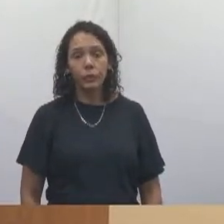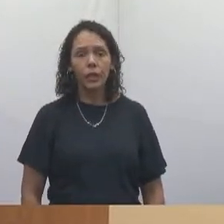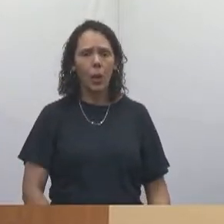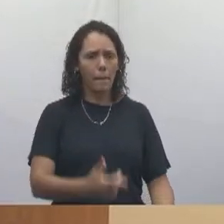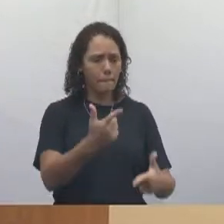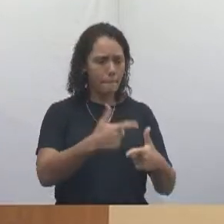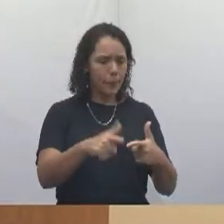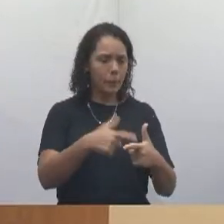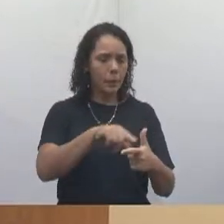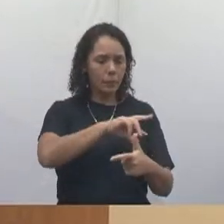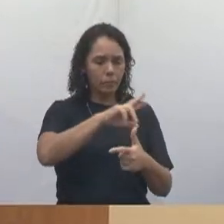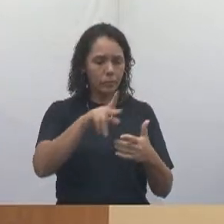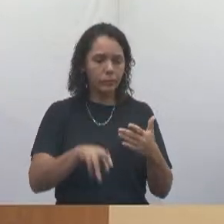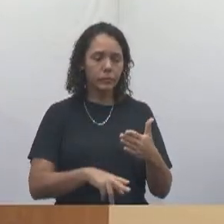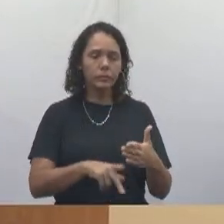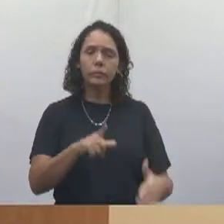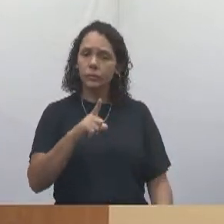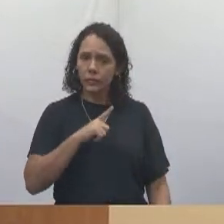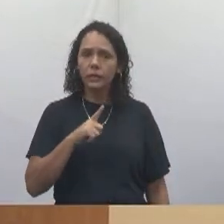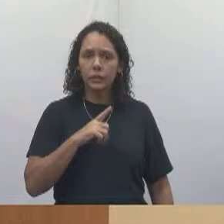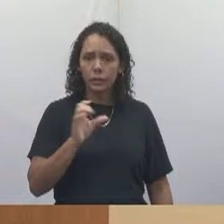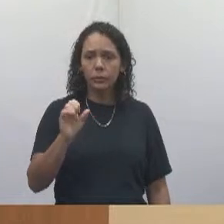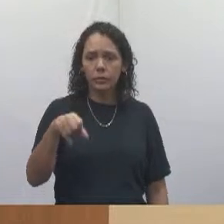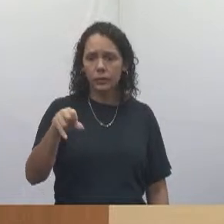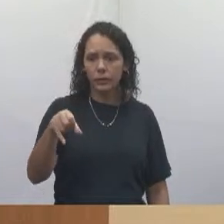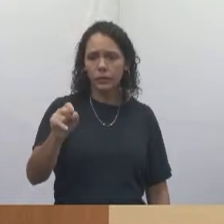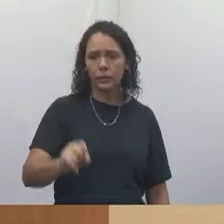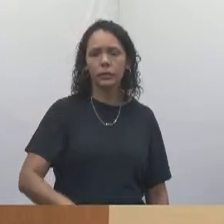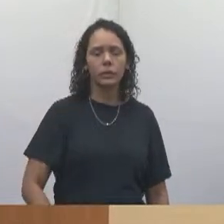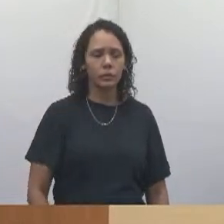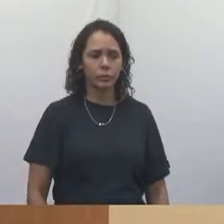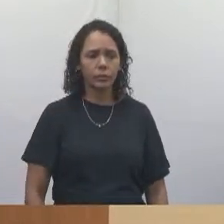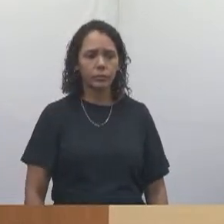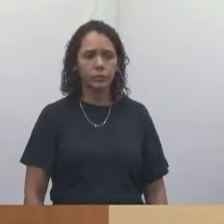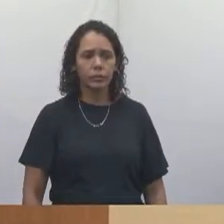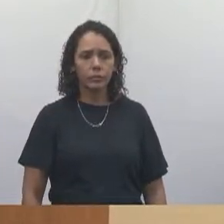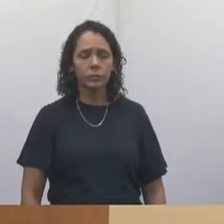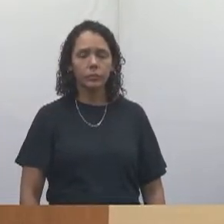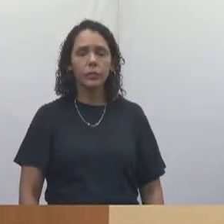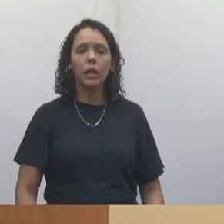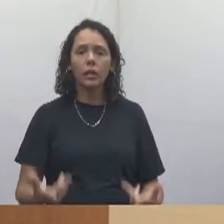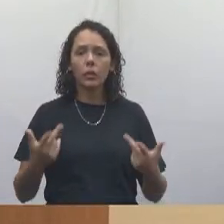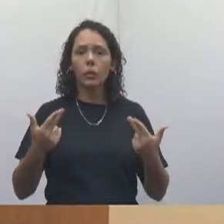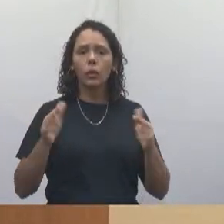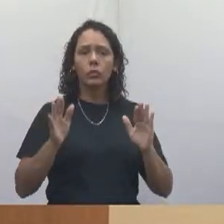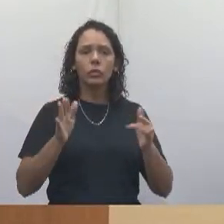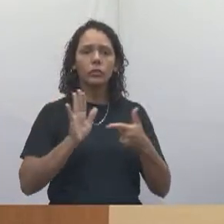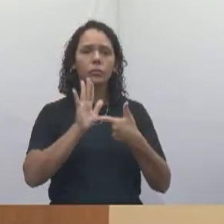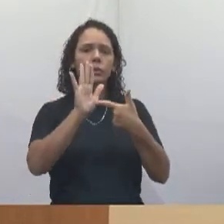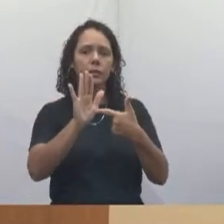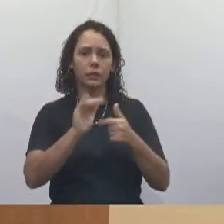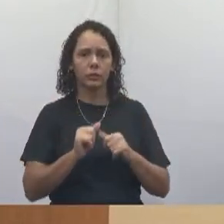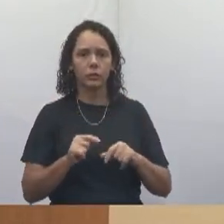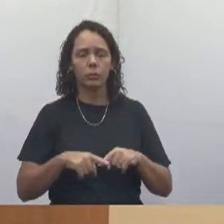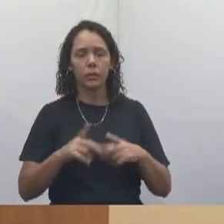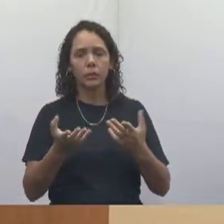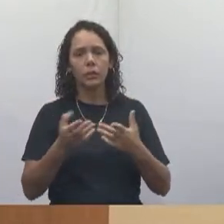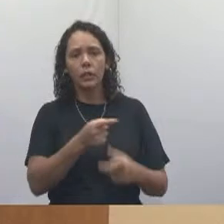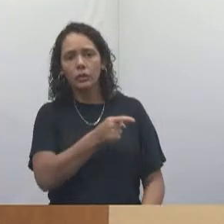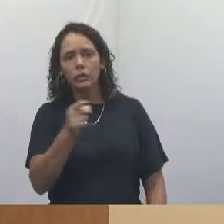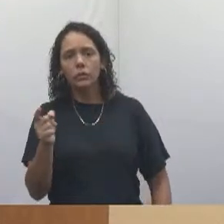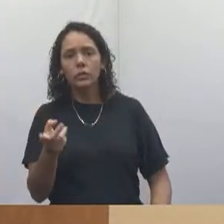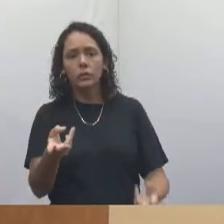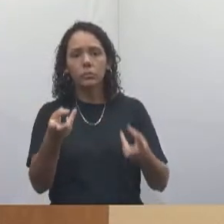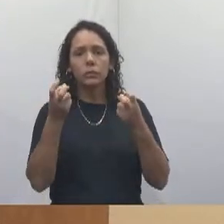sim, vários problemas na administração para serem resolvidos. Vários. como apontados aqui. Mas eu quero que você